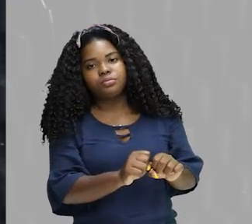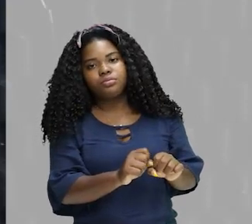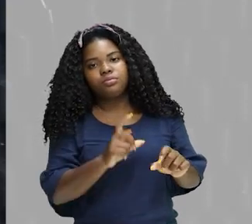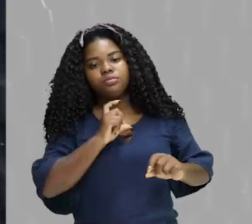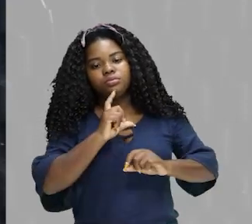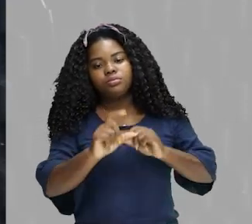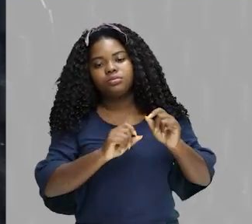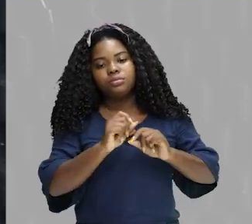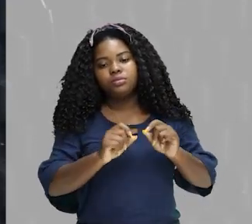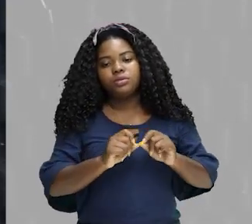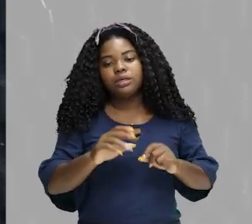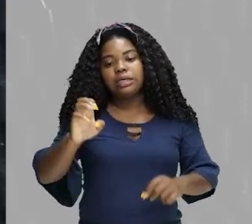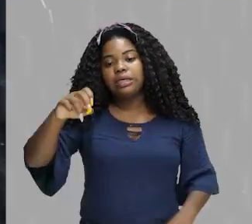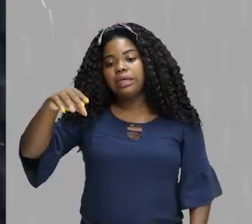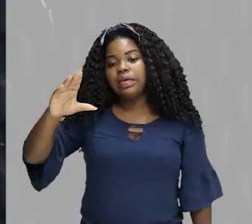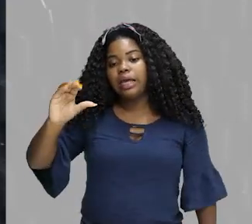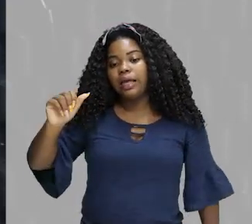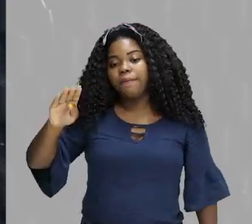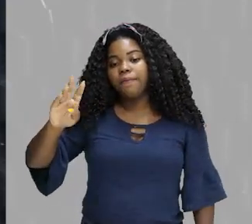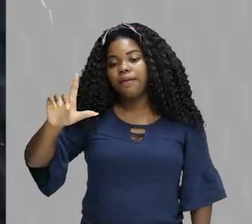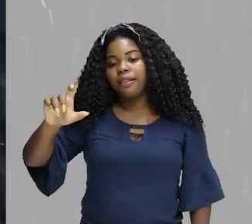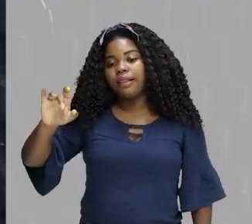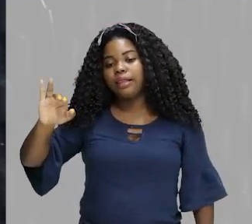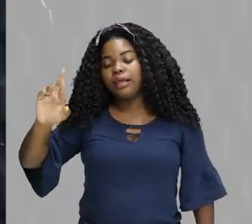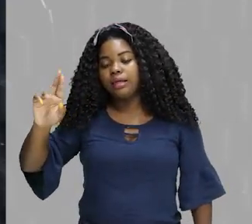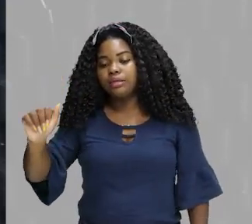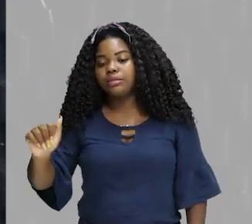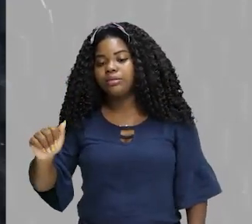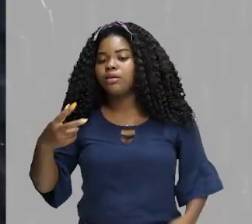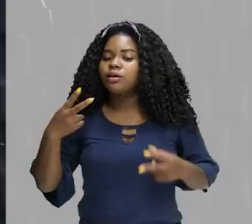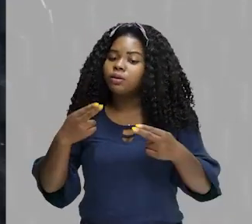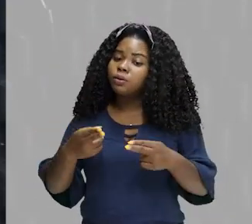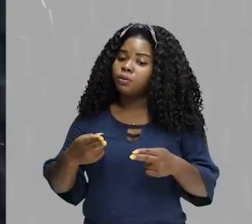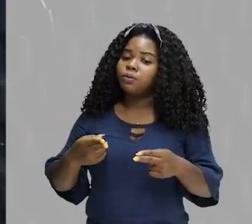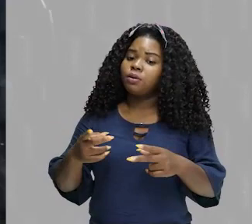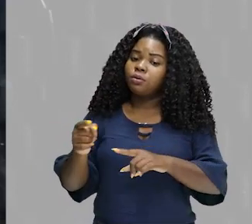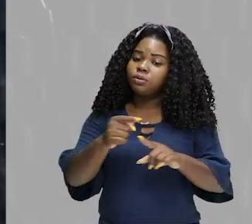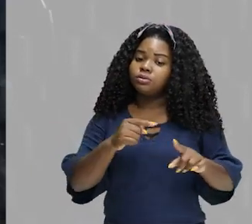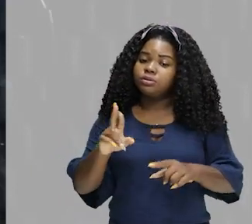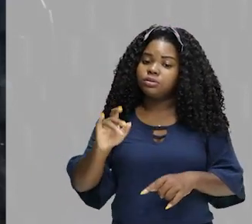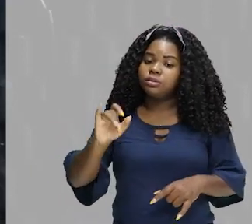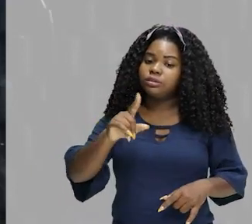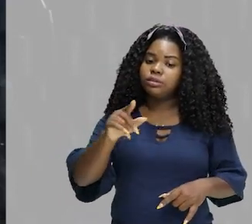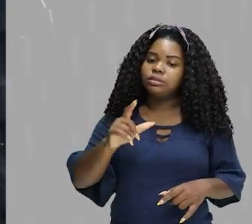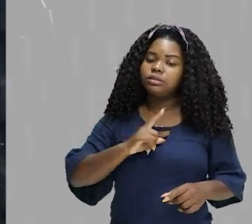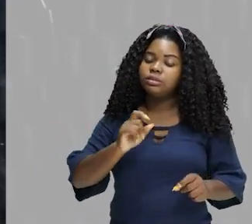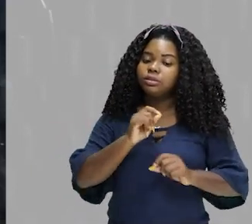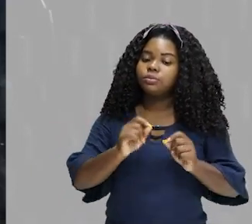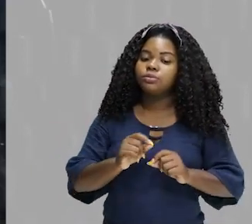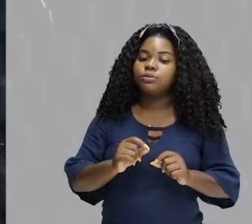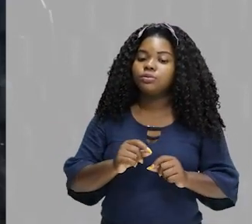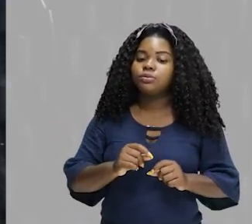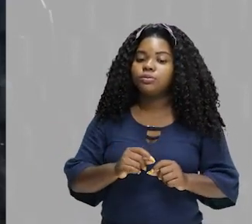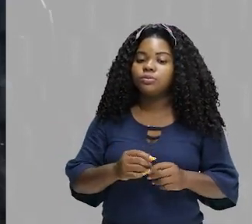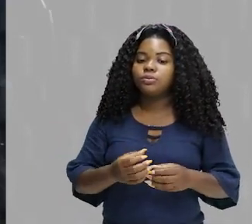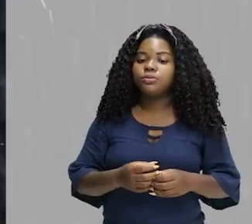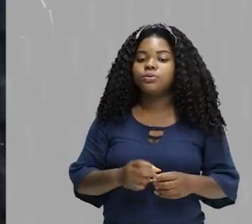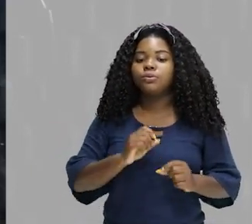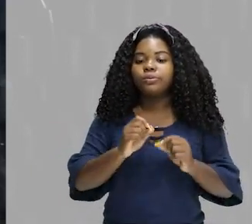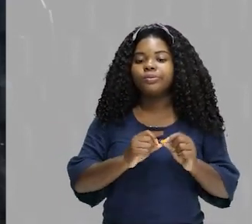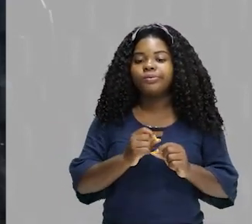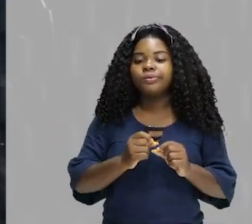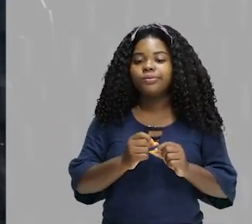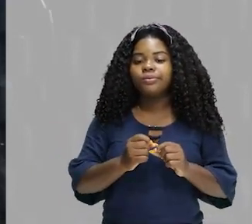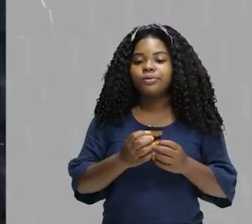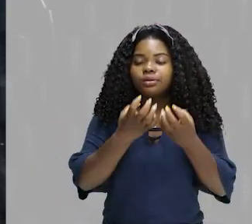de raízes em cabeleira. É o mesmo tipo de raiz que nós vamos encontrar nos pés de milho. Nós não vamos ter